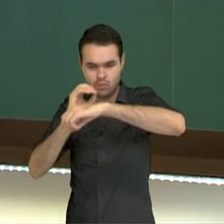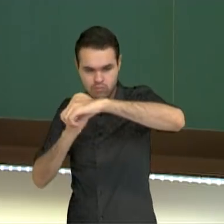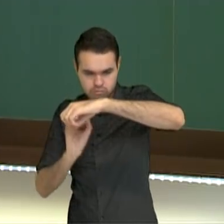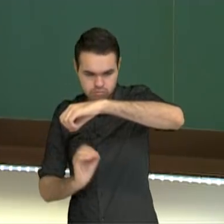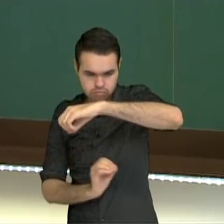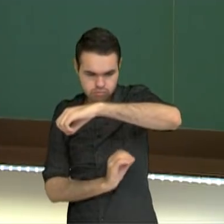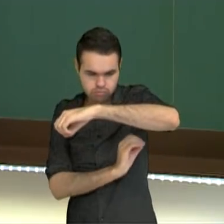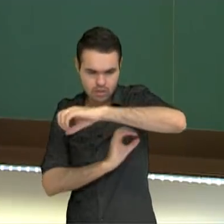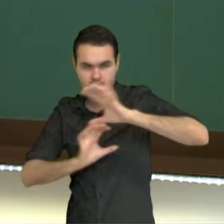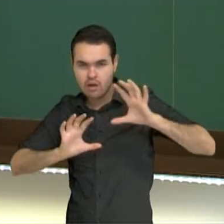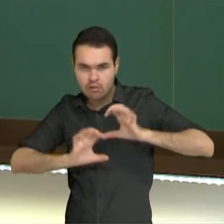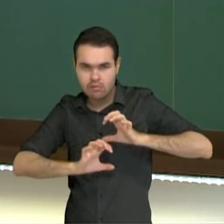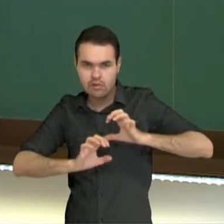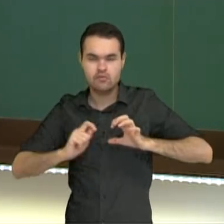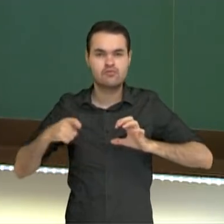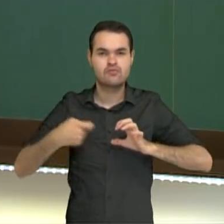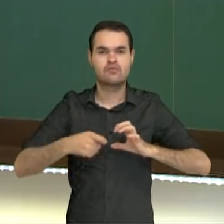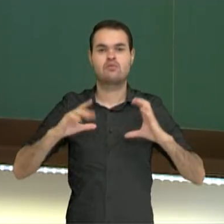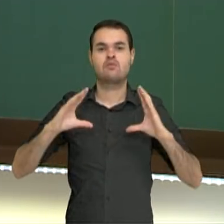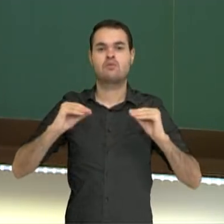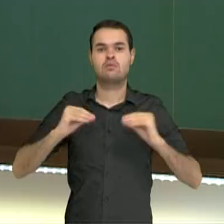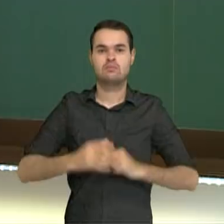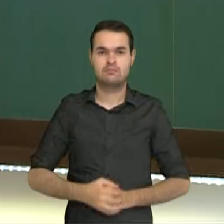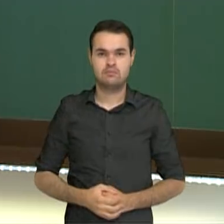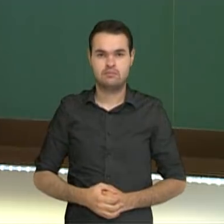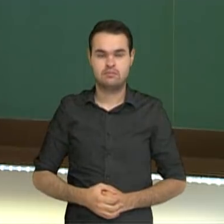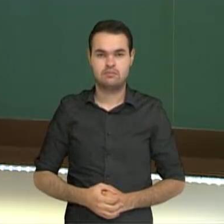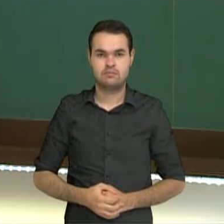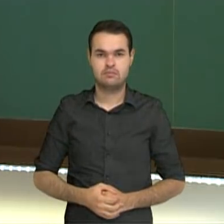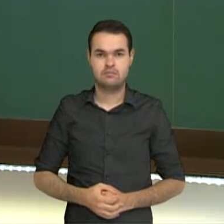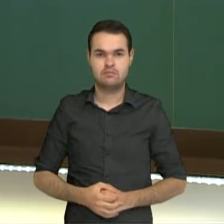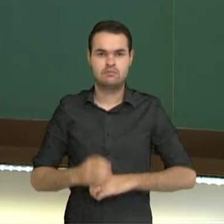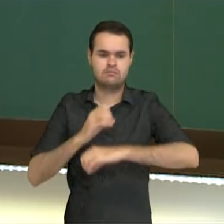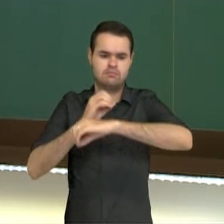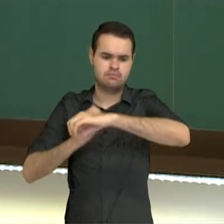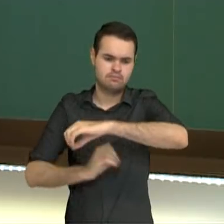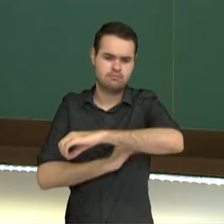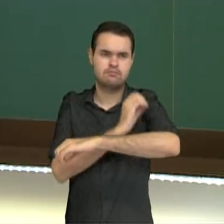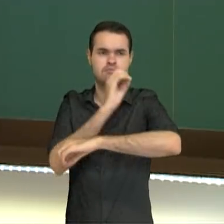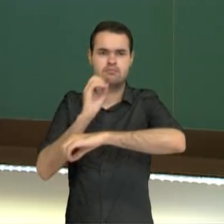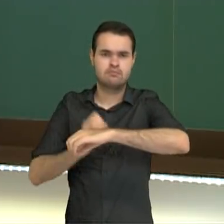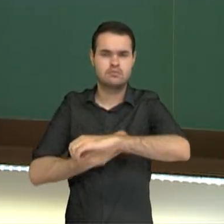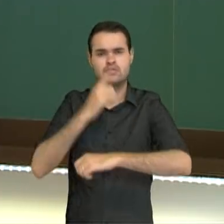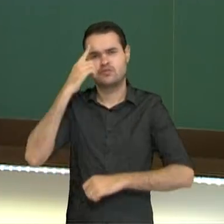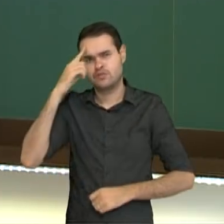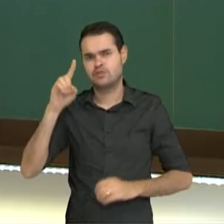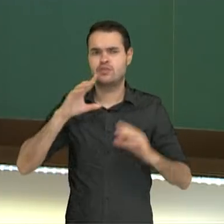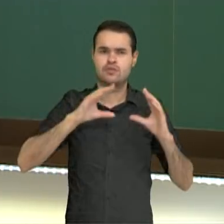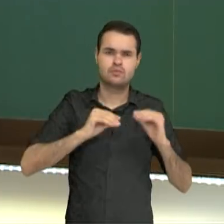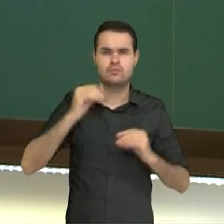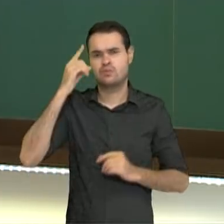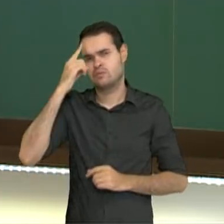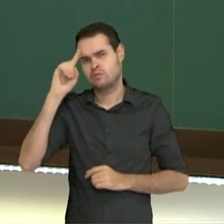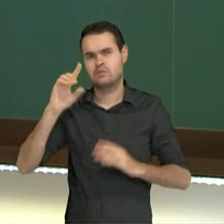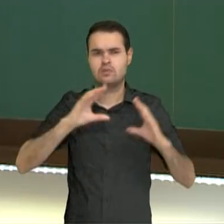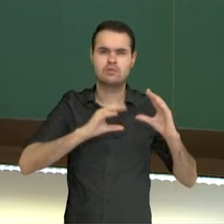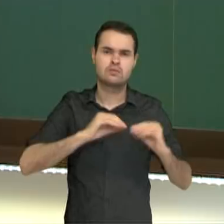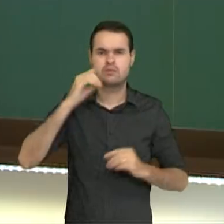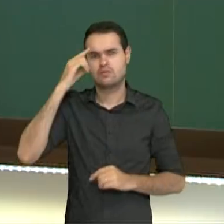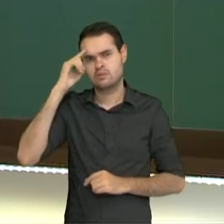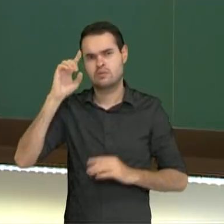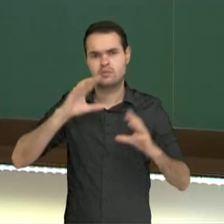vou chamar de noite. Então, essa sucessão de dias e noites tem a ver com a rotação, que é um